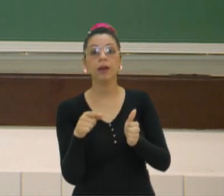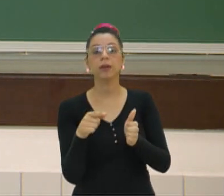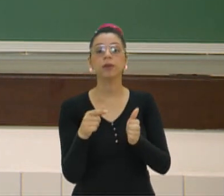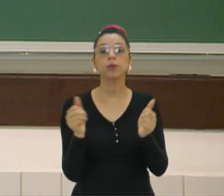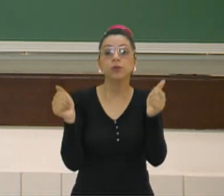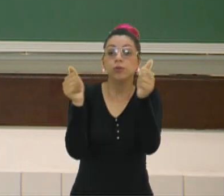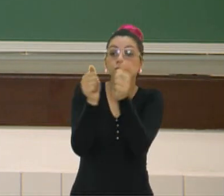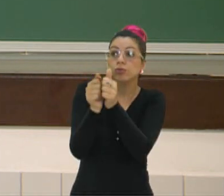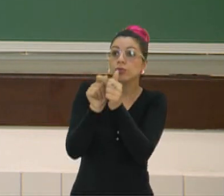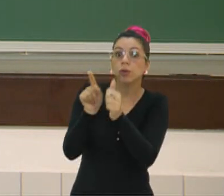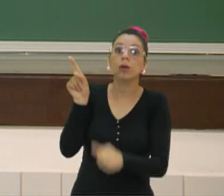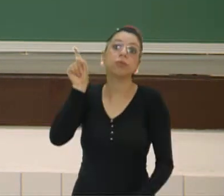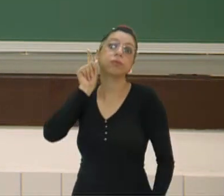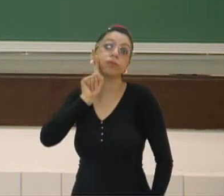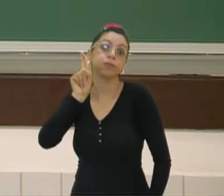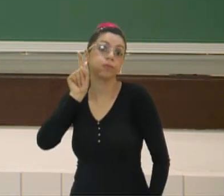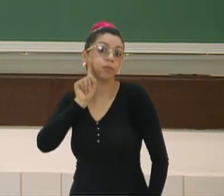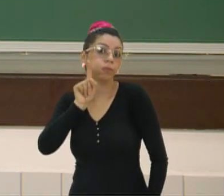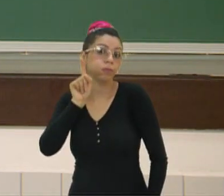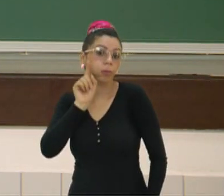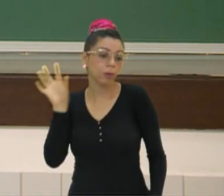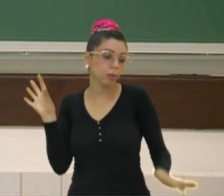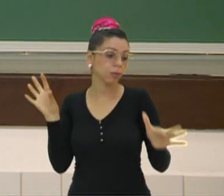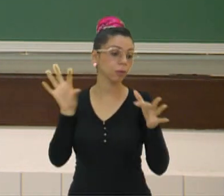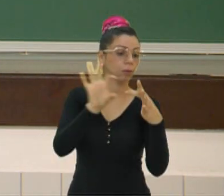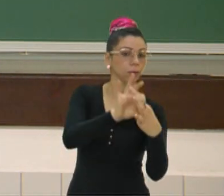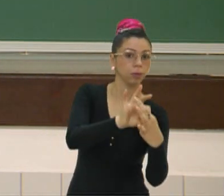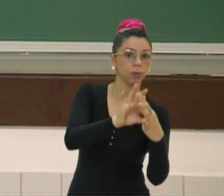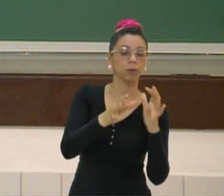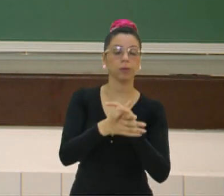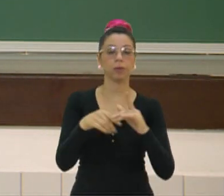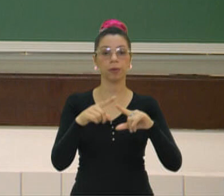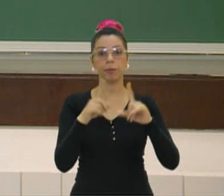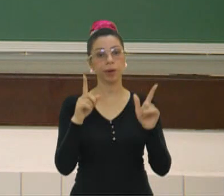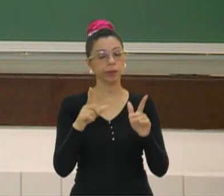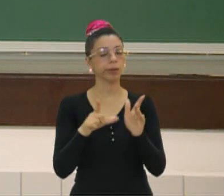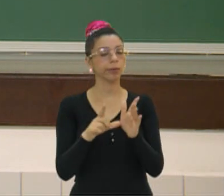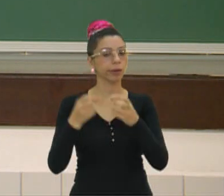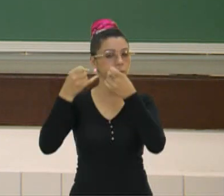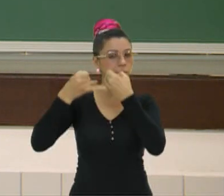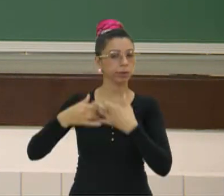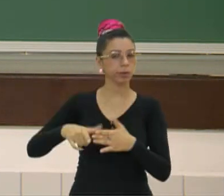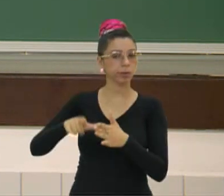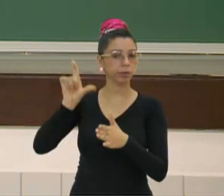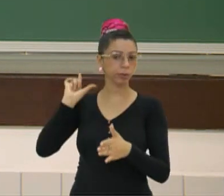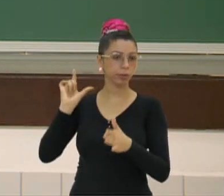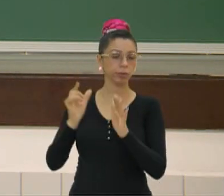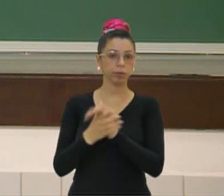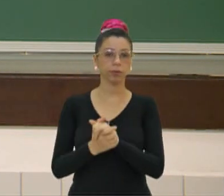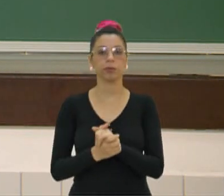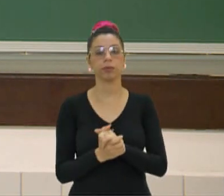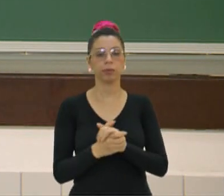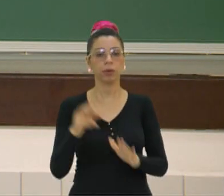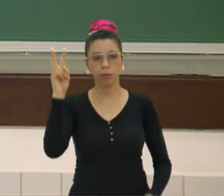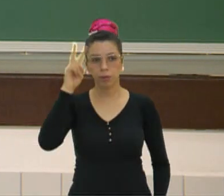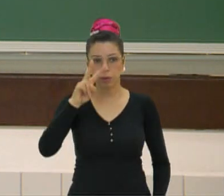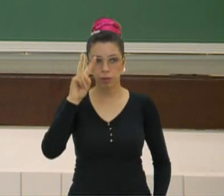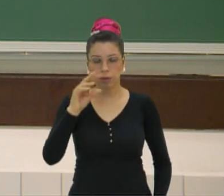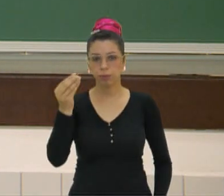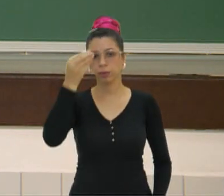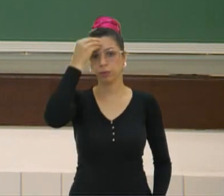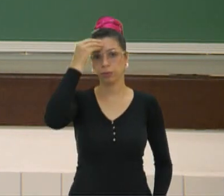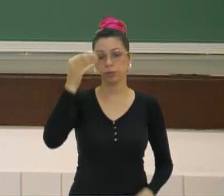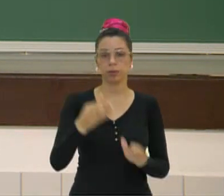estão próximos de nós. Porém, há uma explicação mais anterior, que é a doutrina Monroe. Lembra-se, a gente decora assim,